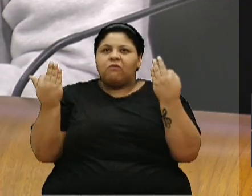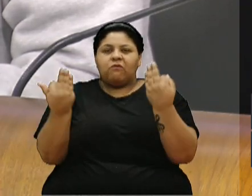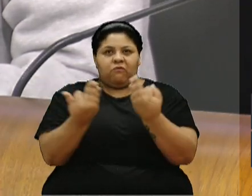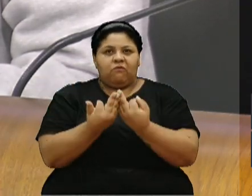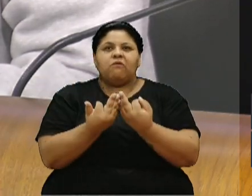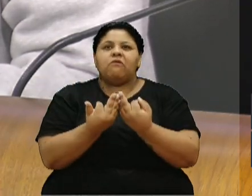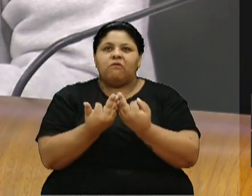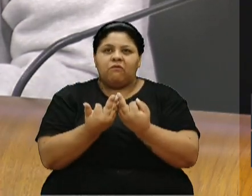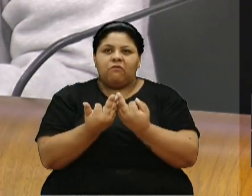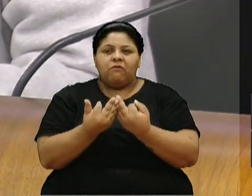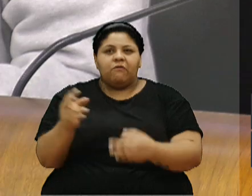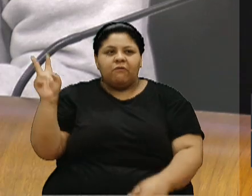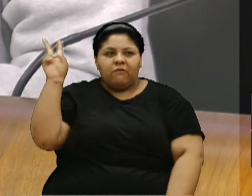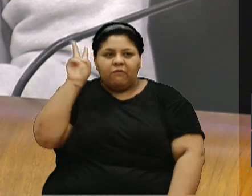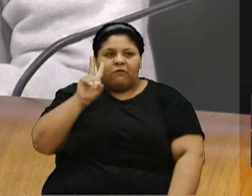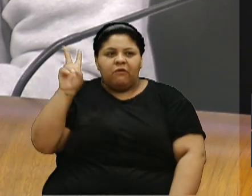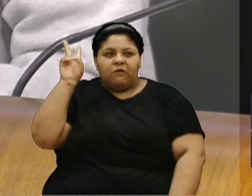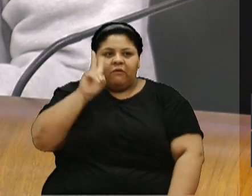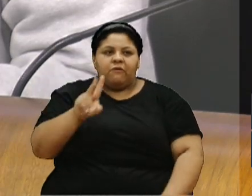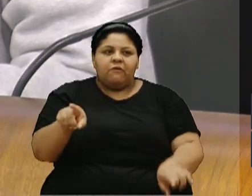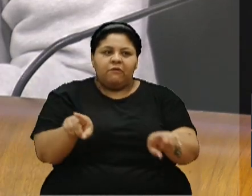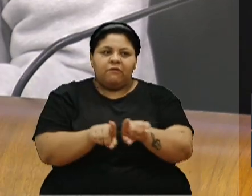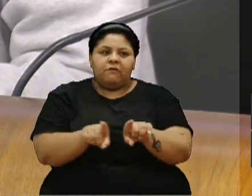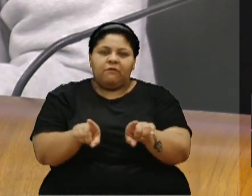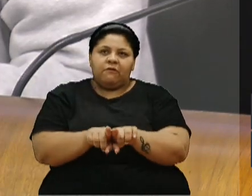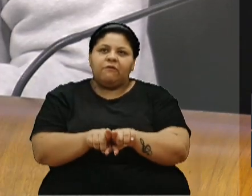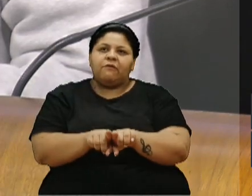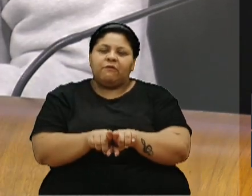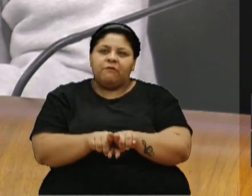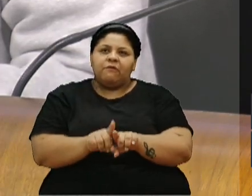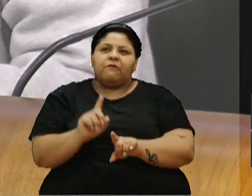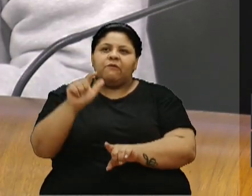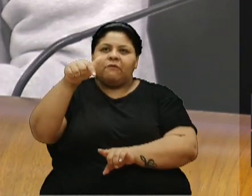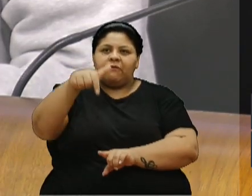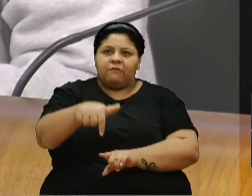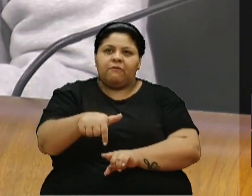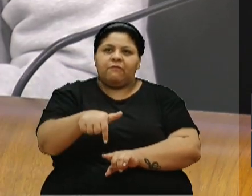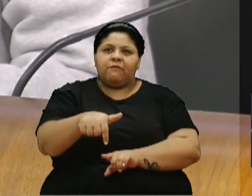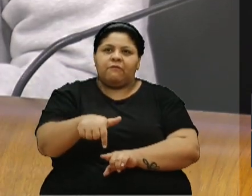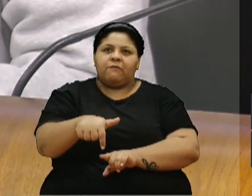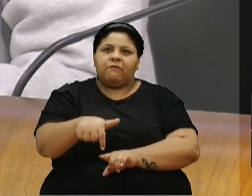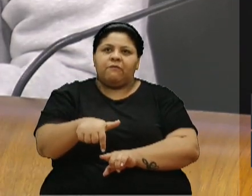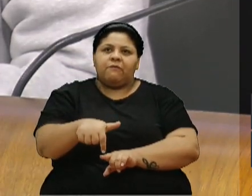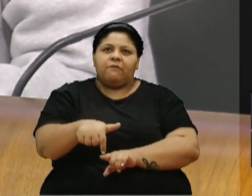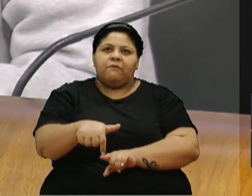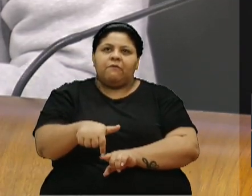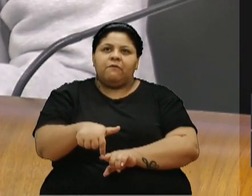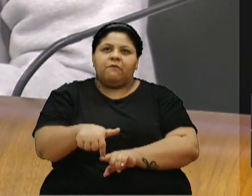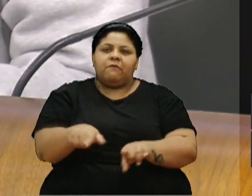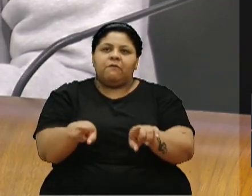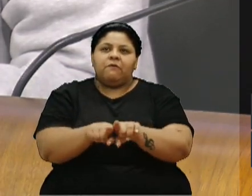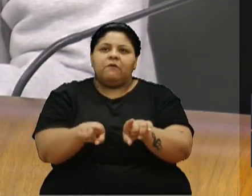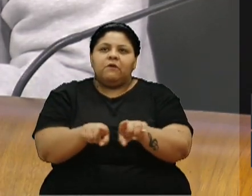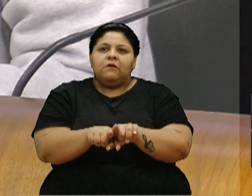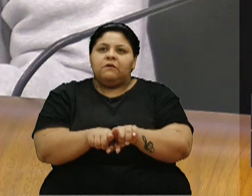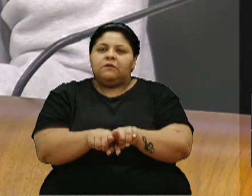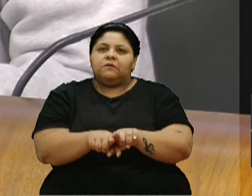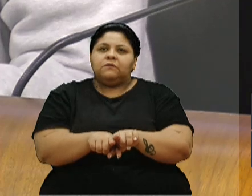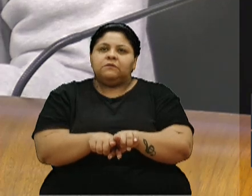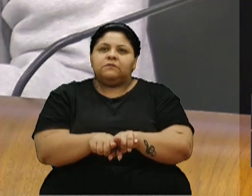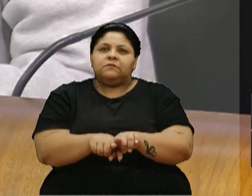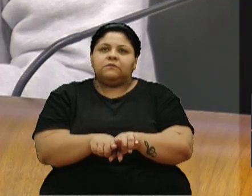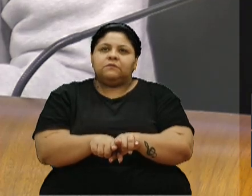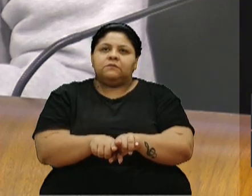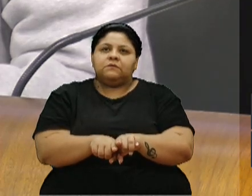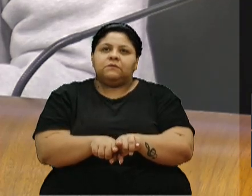que são historicamente, né, discriminados, excluídos da sociedade. Então, eu agradeço mais uma